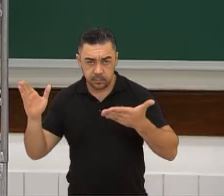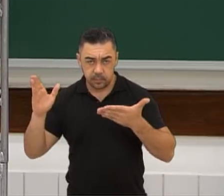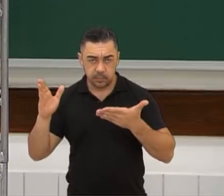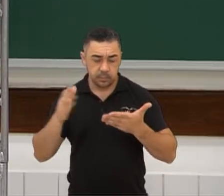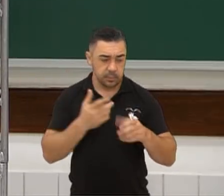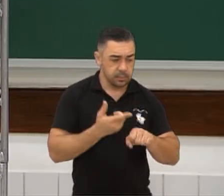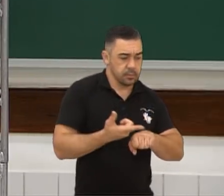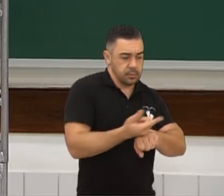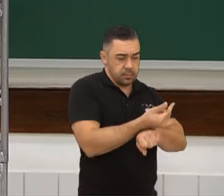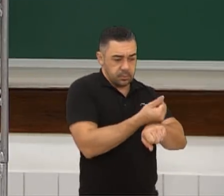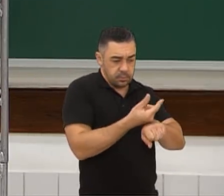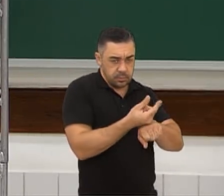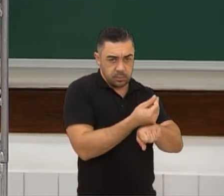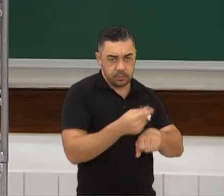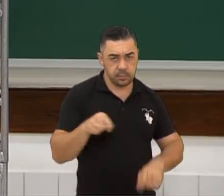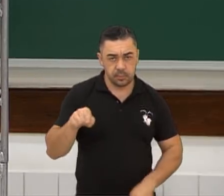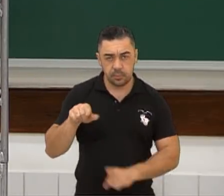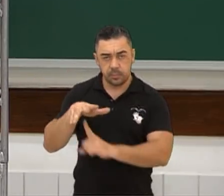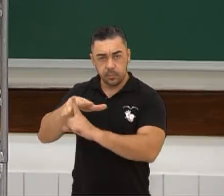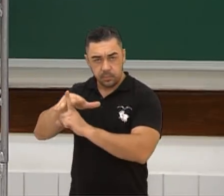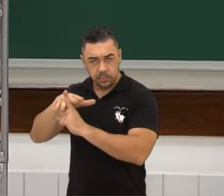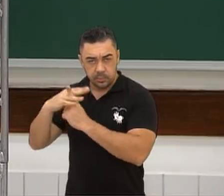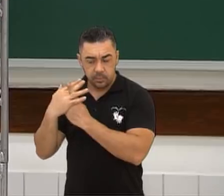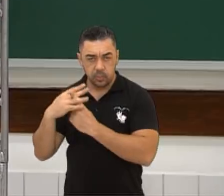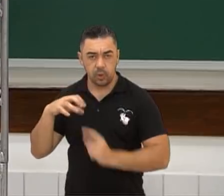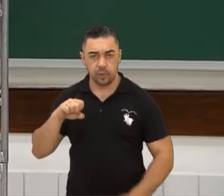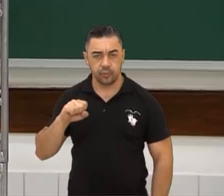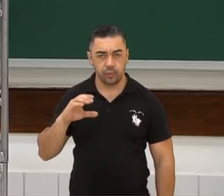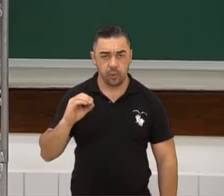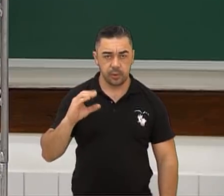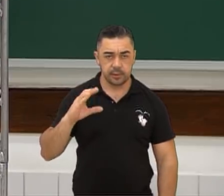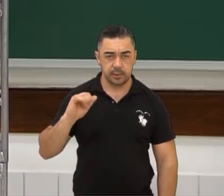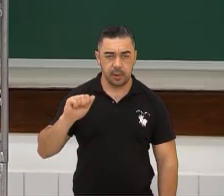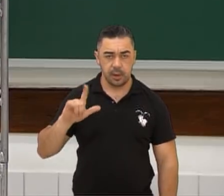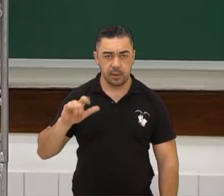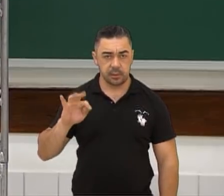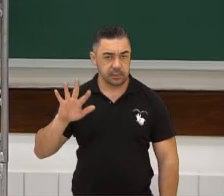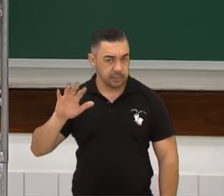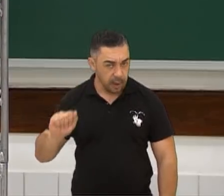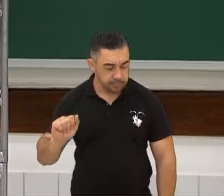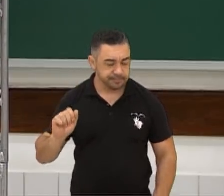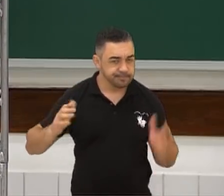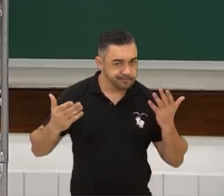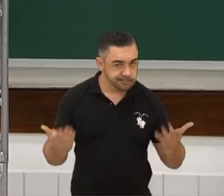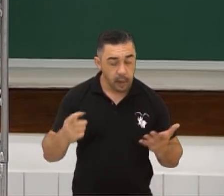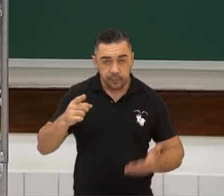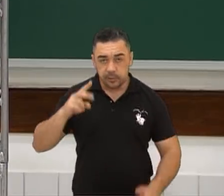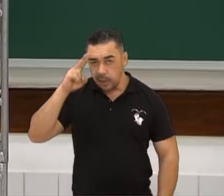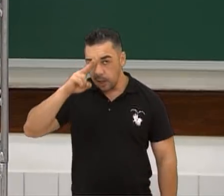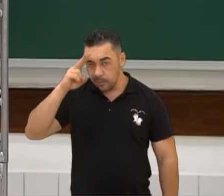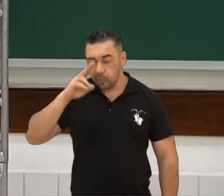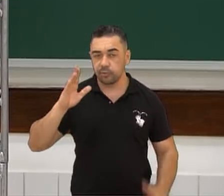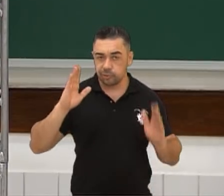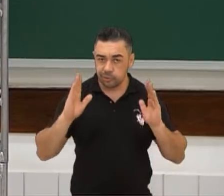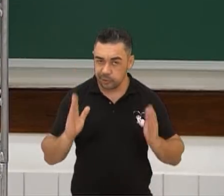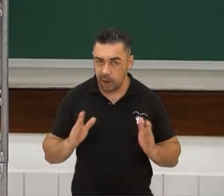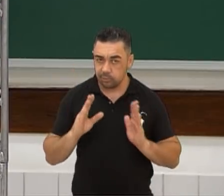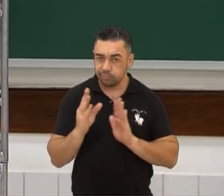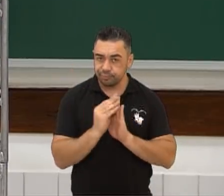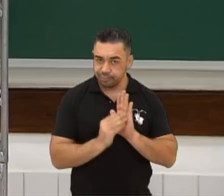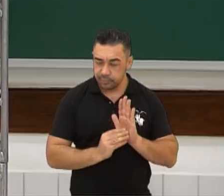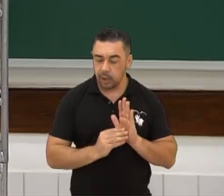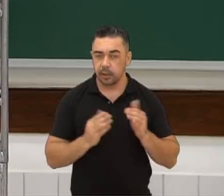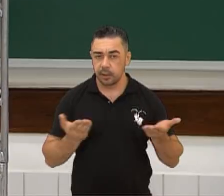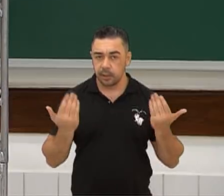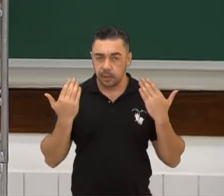durante quase 50 anos nessa Guerra Fria. Legal, agora que você lembrou todos esses elementos, a